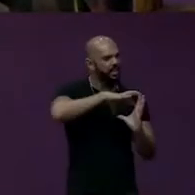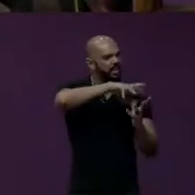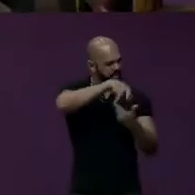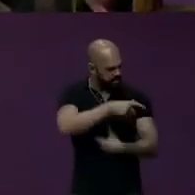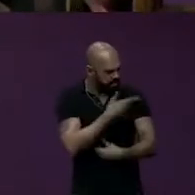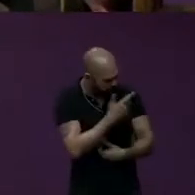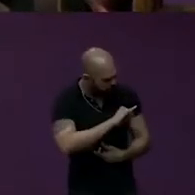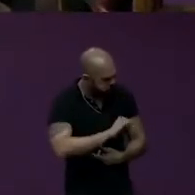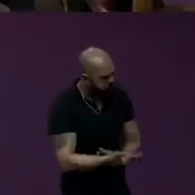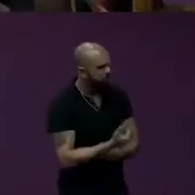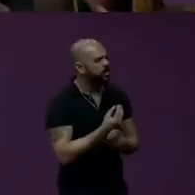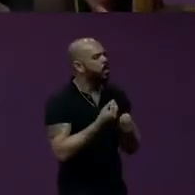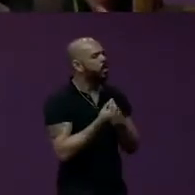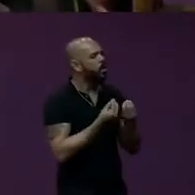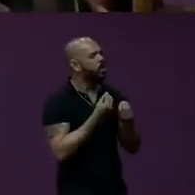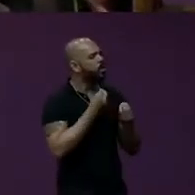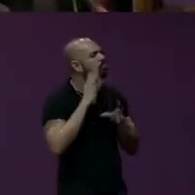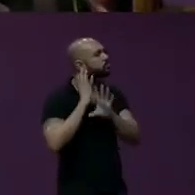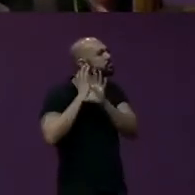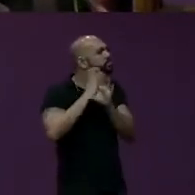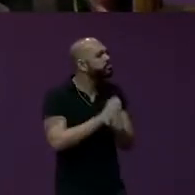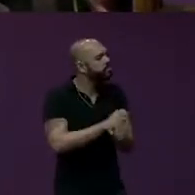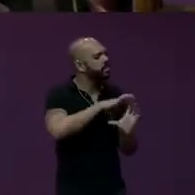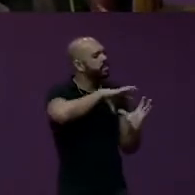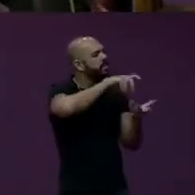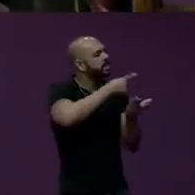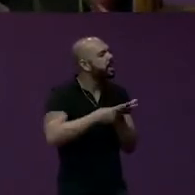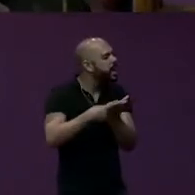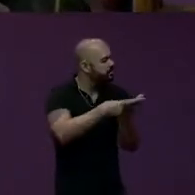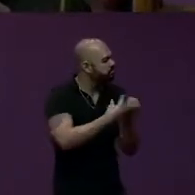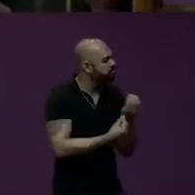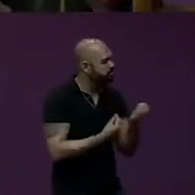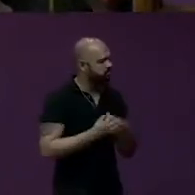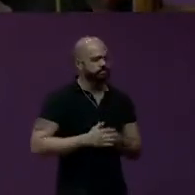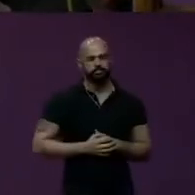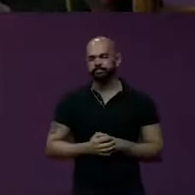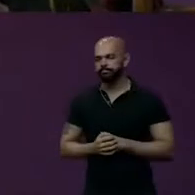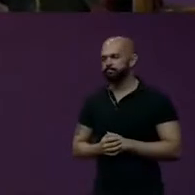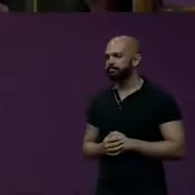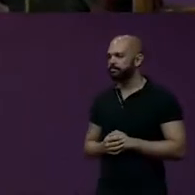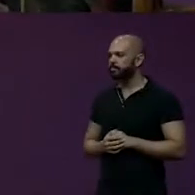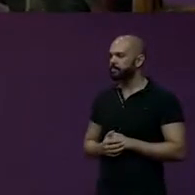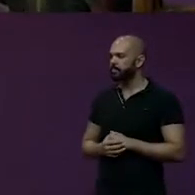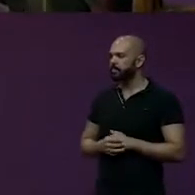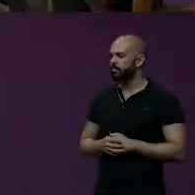quer fazer um balanço de como é que está a nossa agenda internacional?